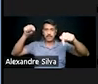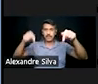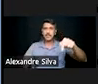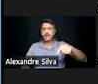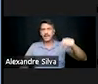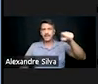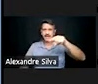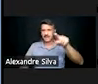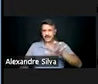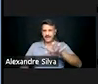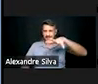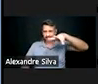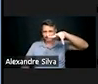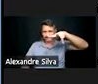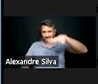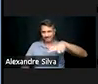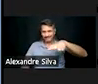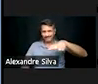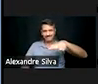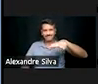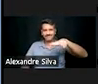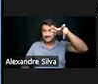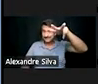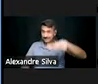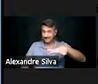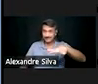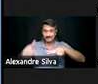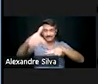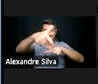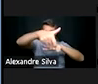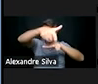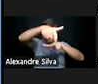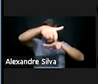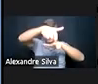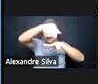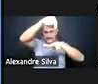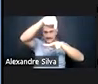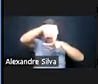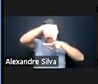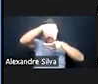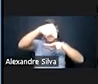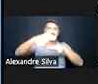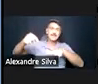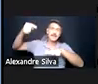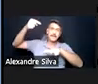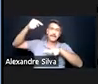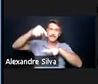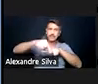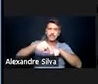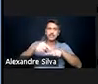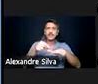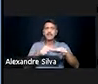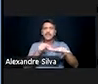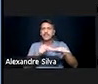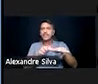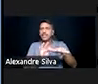extremo, onde está a direção aqui desse dedo 3, ela é sempre mais funda e a parte de trás é mais